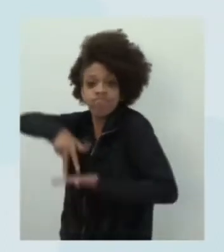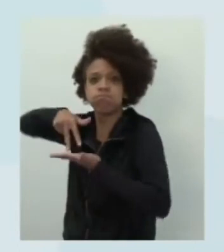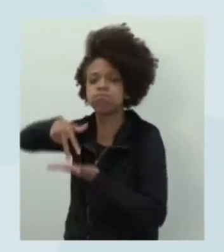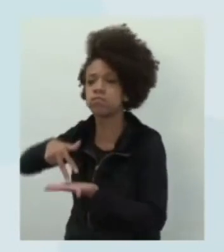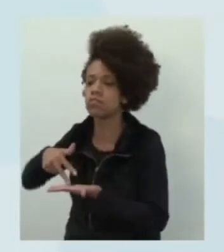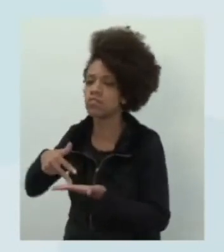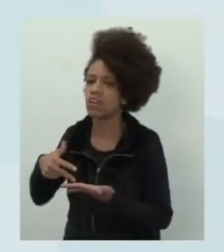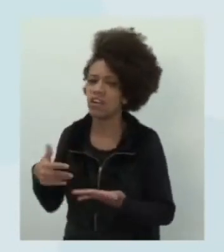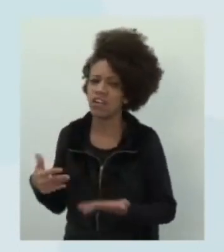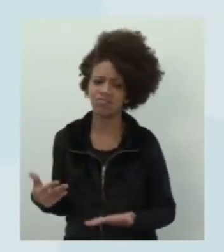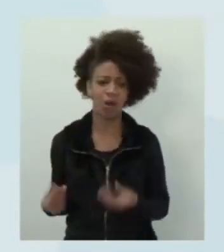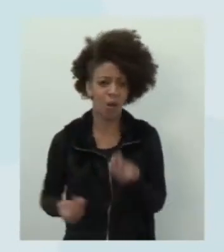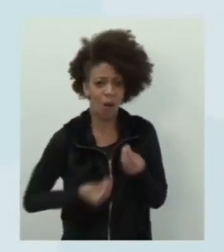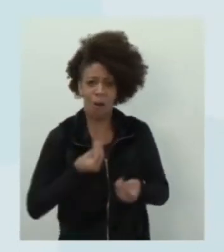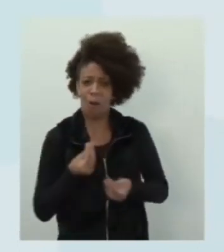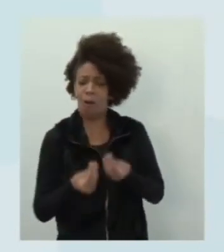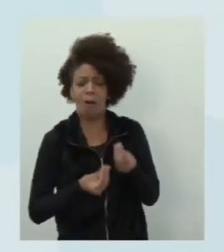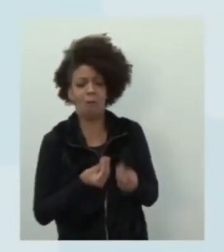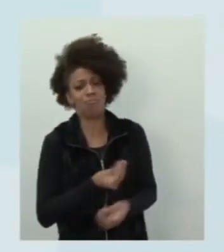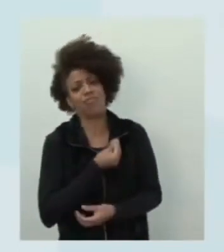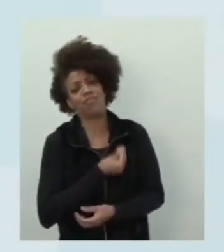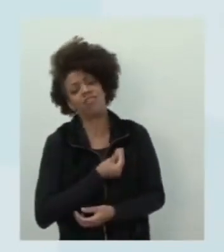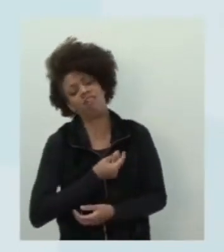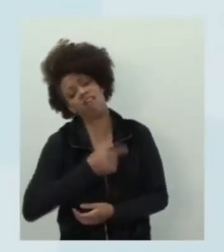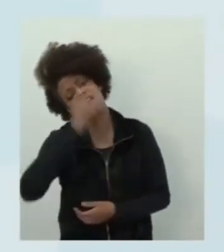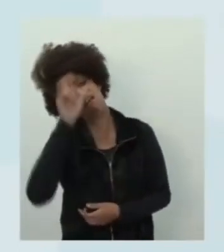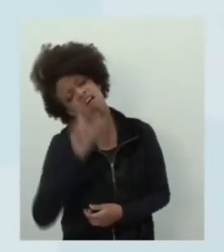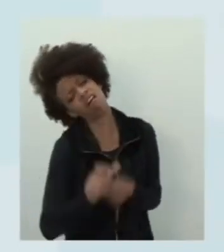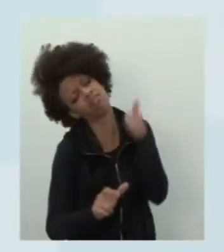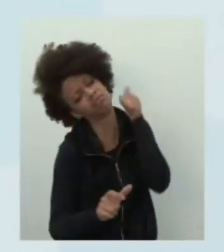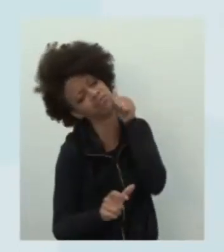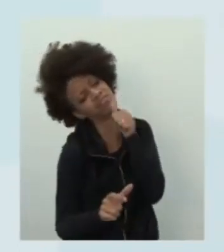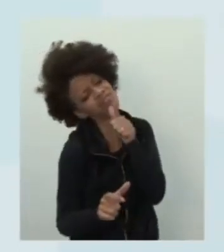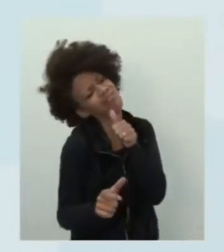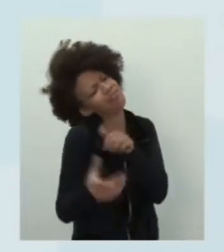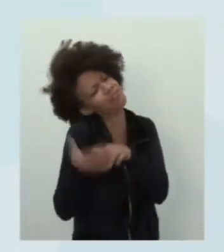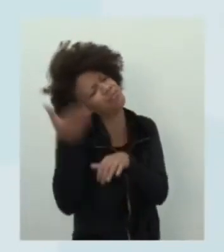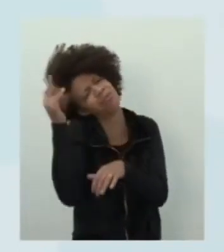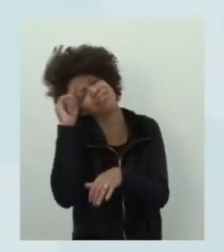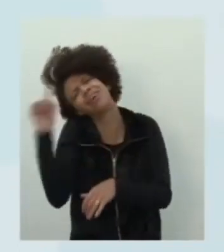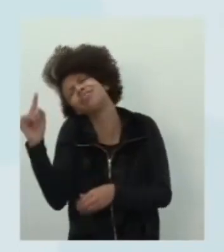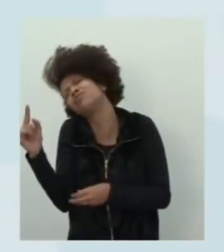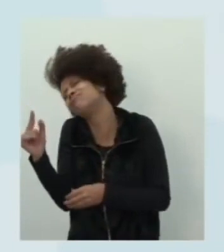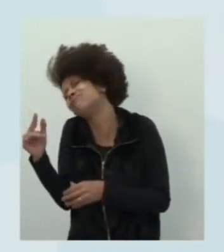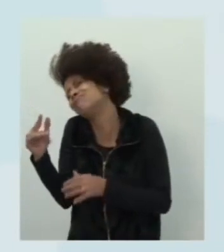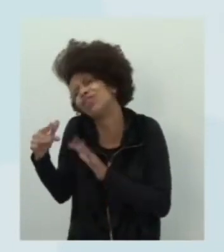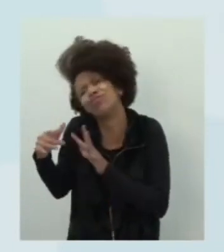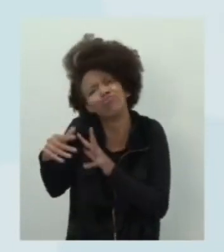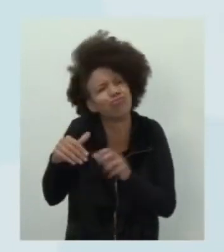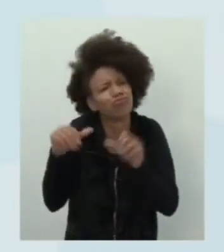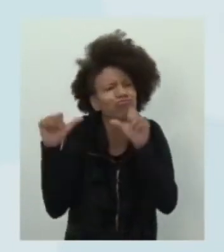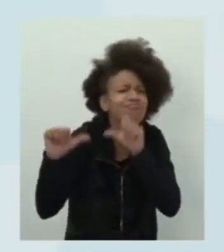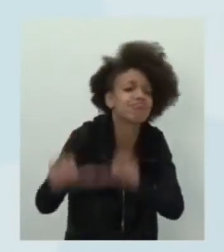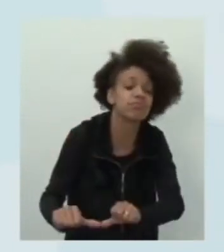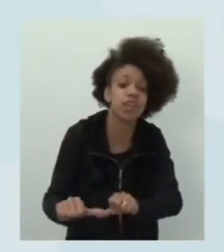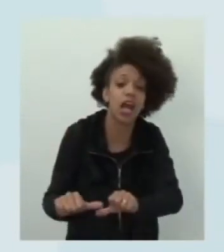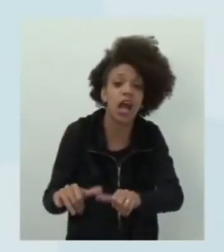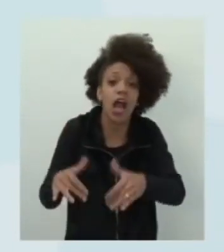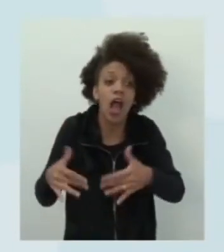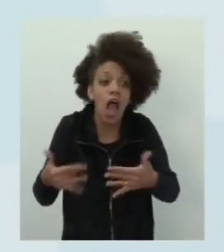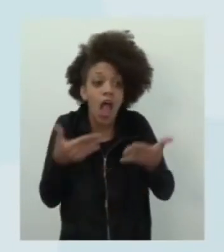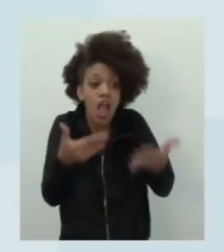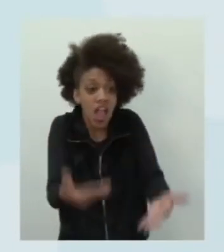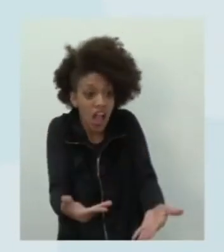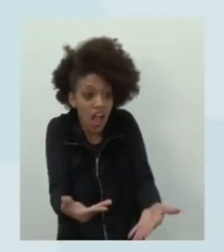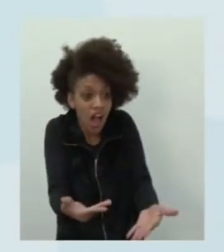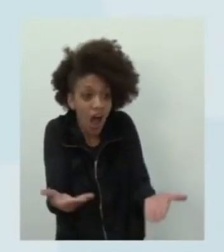então não vos vi feia. E minha senhora, desde aquele dia, ai, tudo me ocorreu muito mal. E a vós, filhas de Dom